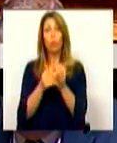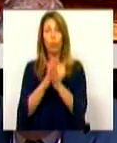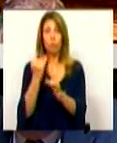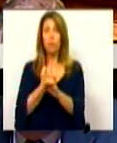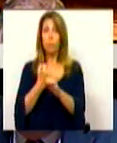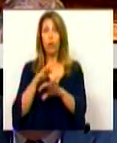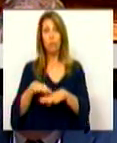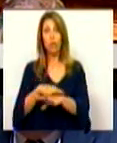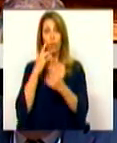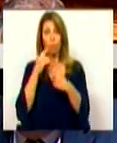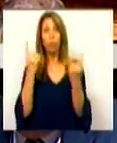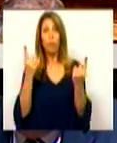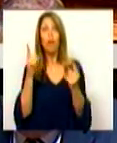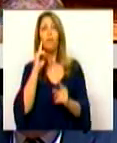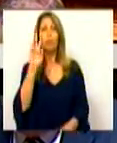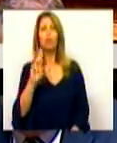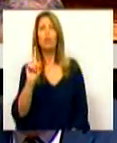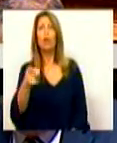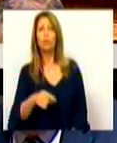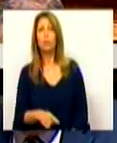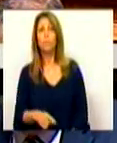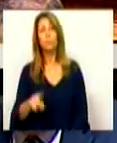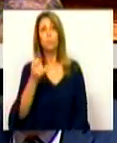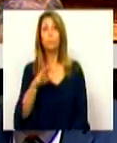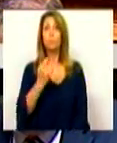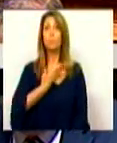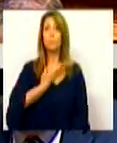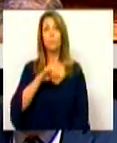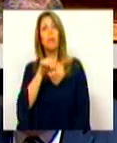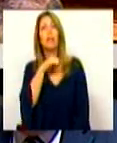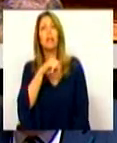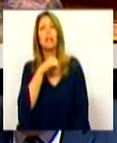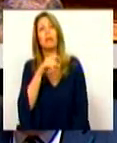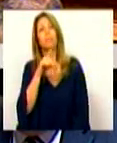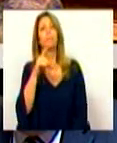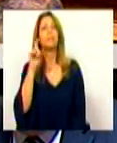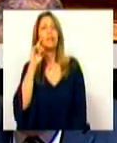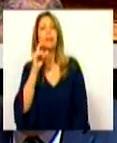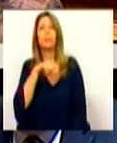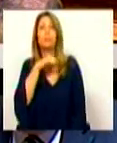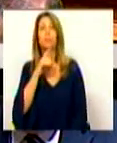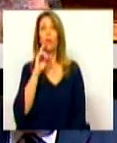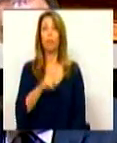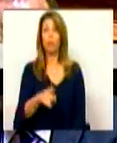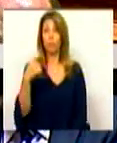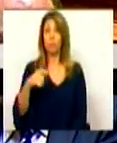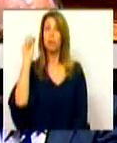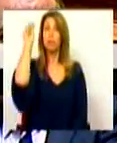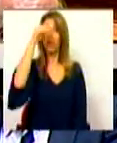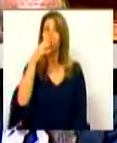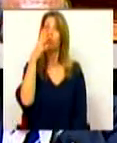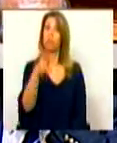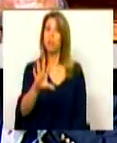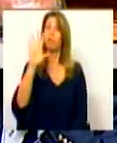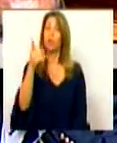custa nesse caso? O PSD decidiu ignorar o aviso do Presidente da República, que alertou a quando